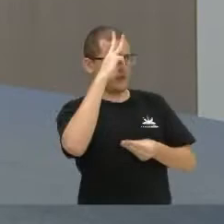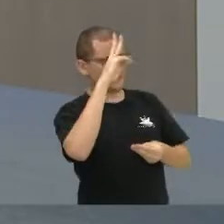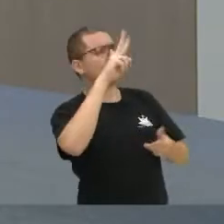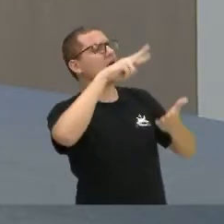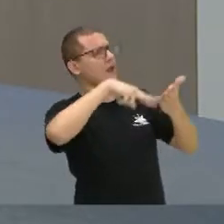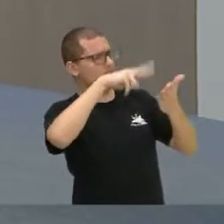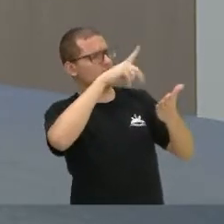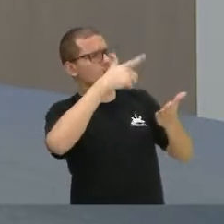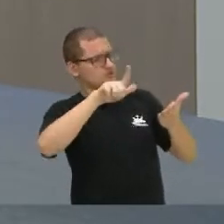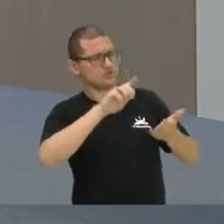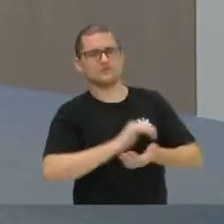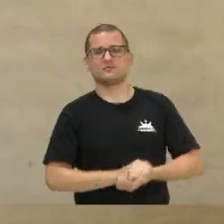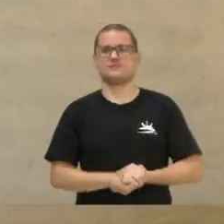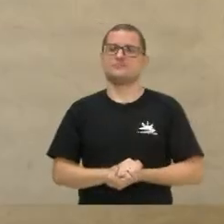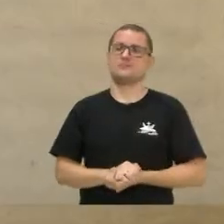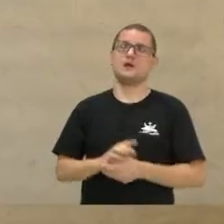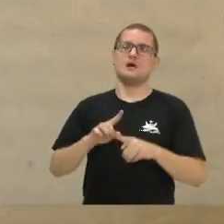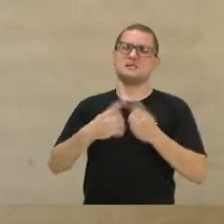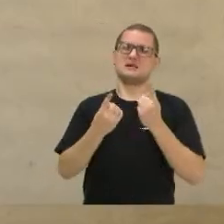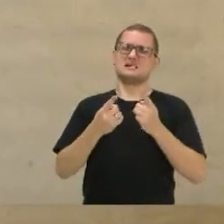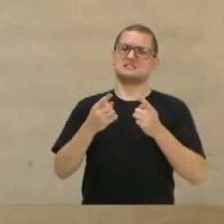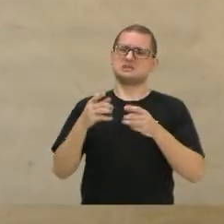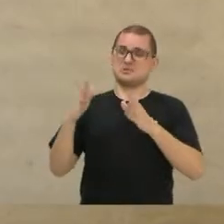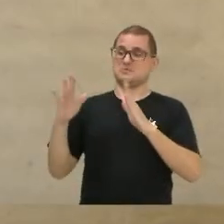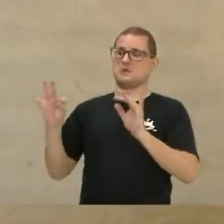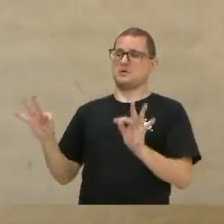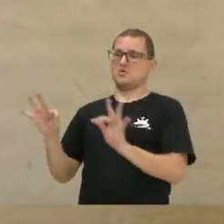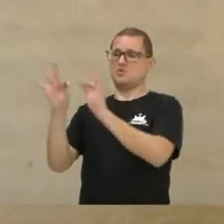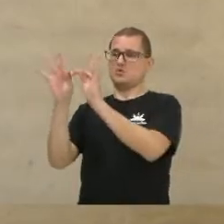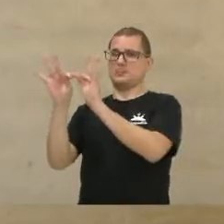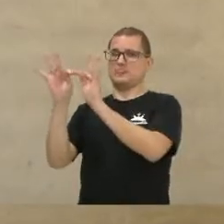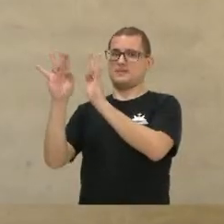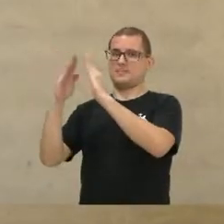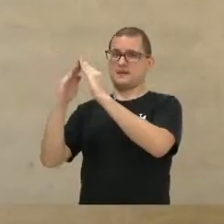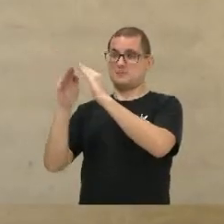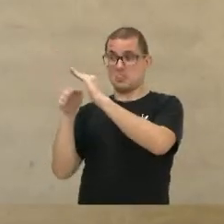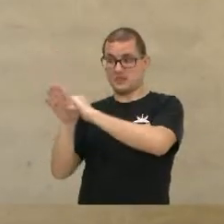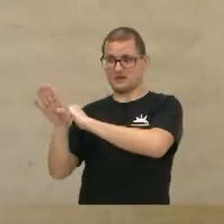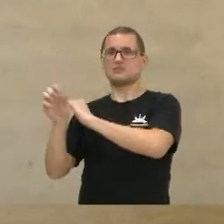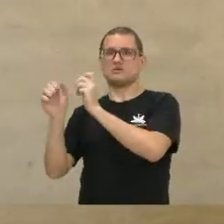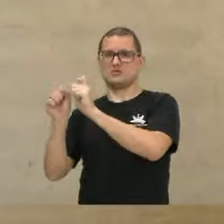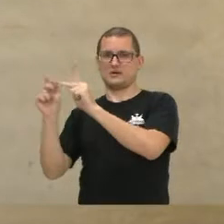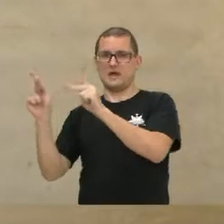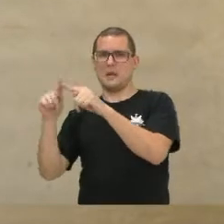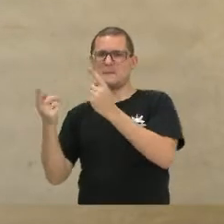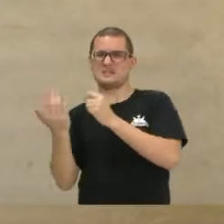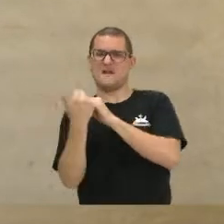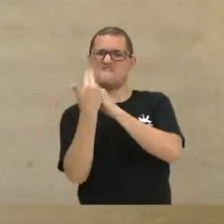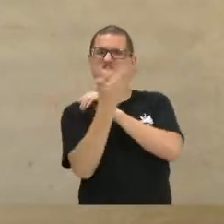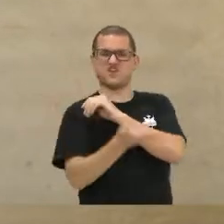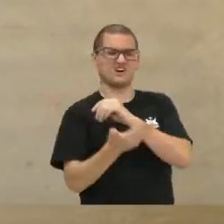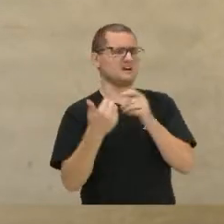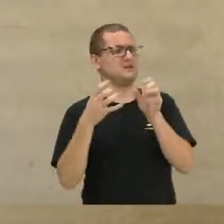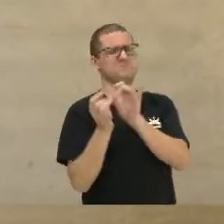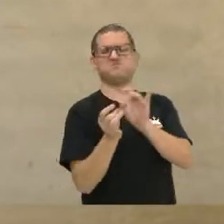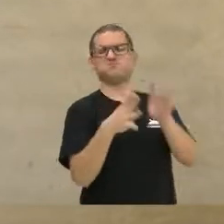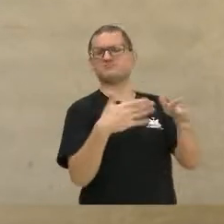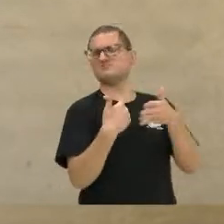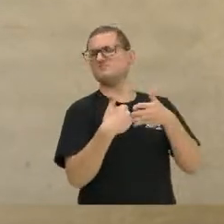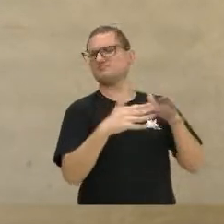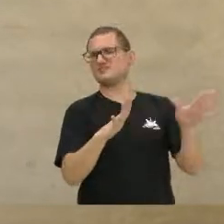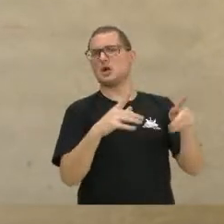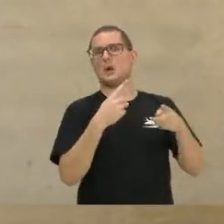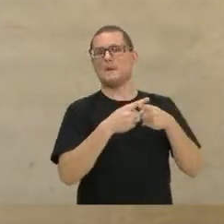william e quanto ao ato externo do templo desde deixa o de lado e não mechas